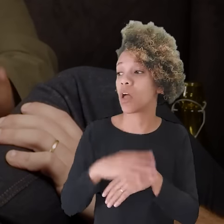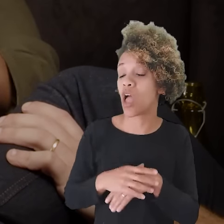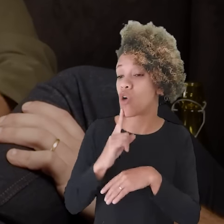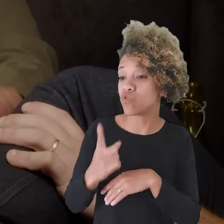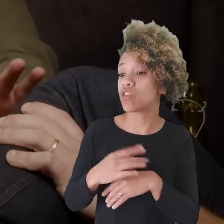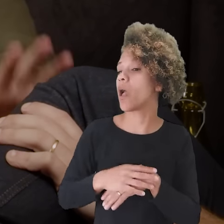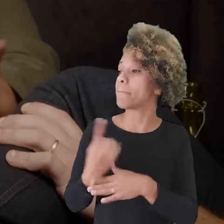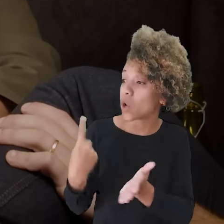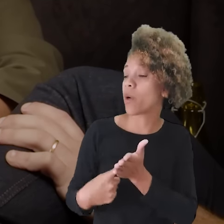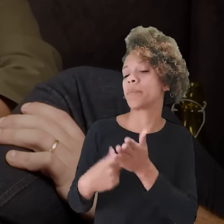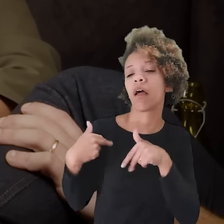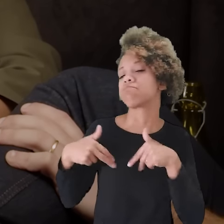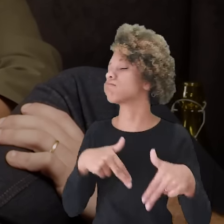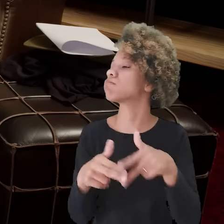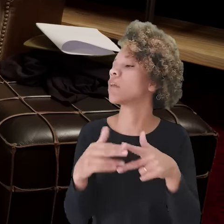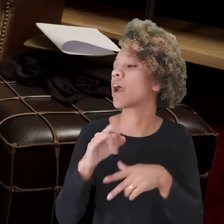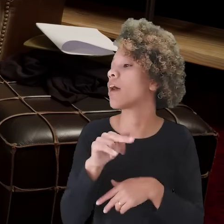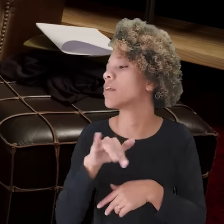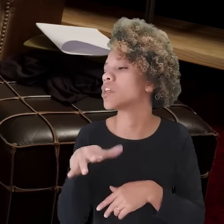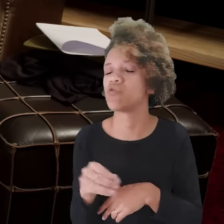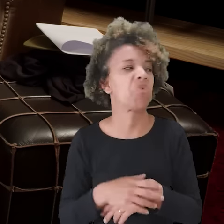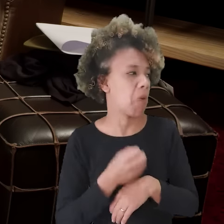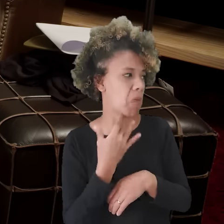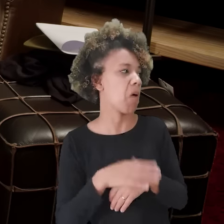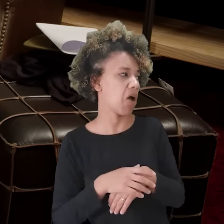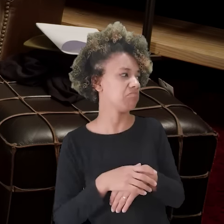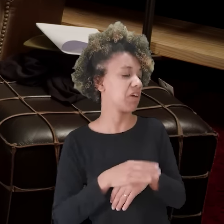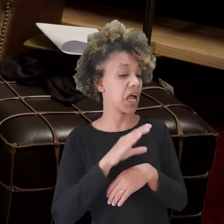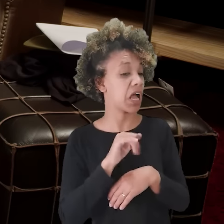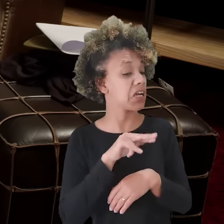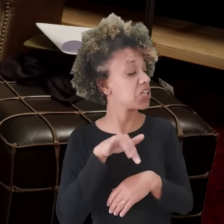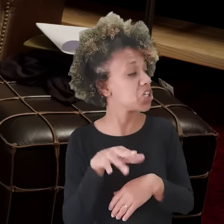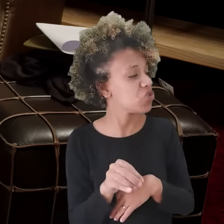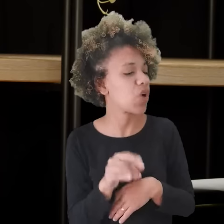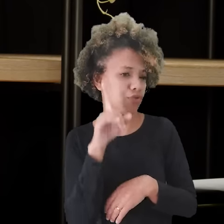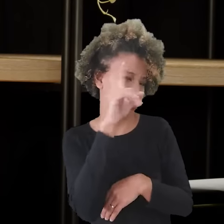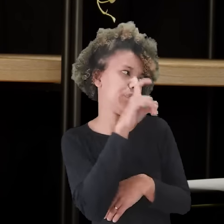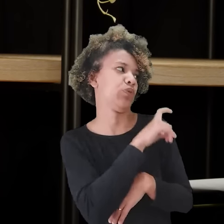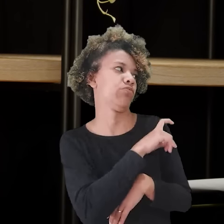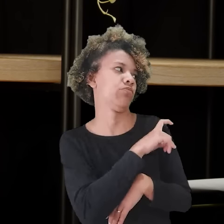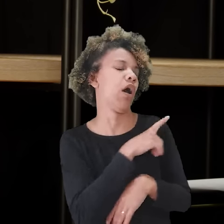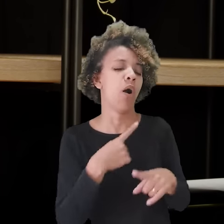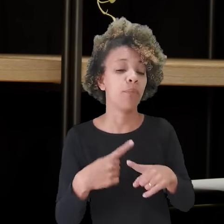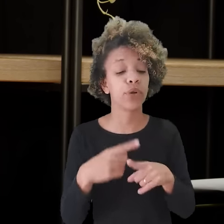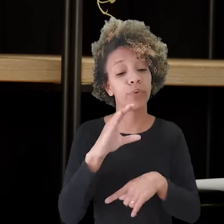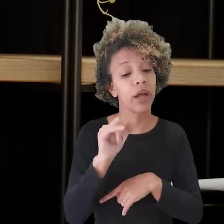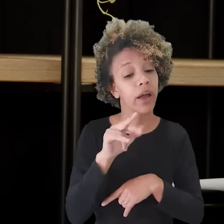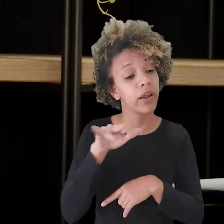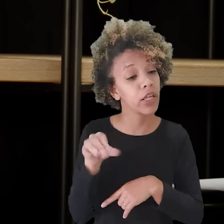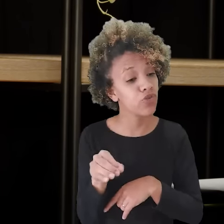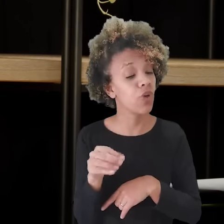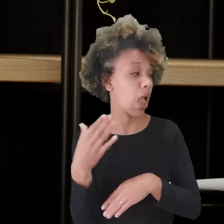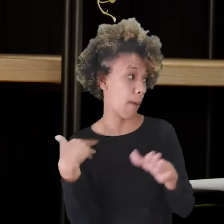é o dia que a gente vai sair para comer caranguejo tá ligado vou te falar o bagulho do Caranguejo O caranguejo é uma parada muito complicada porque o caranguejo